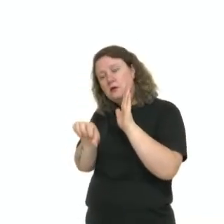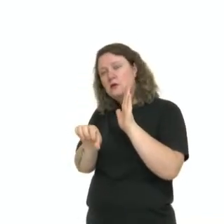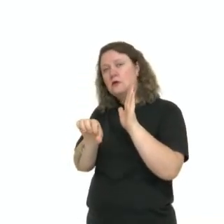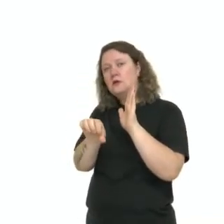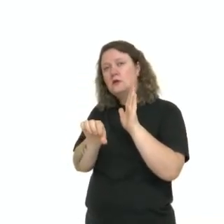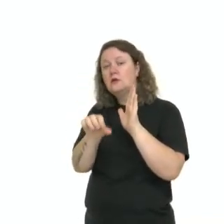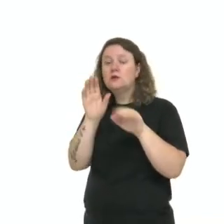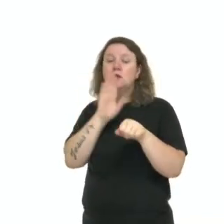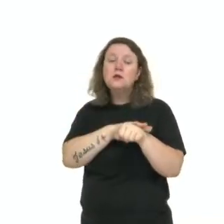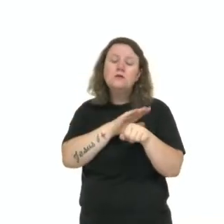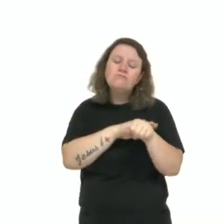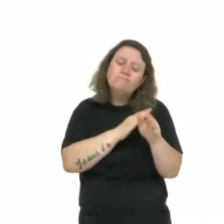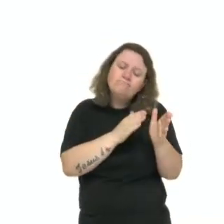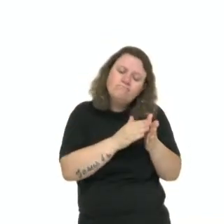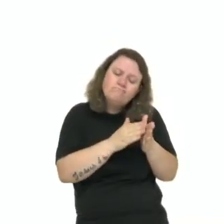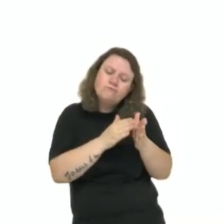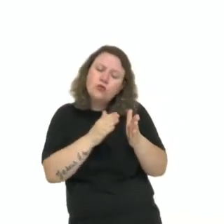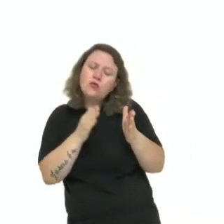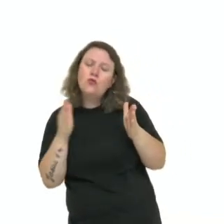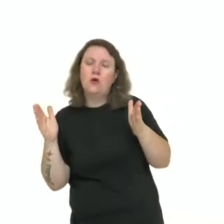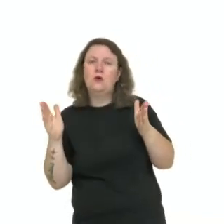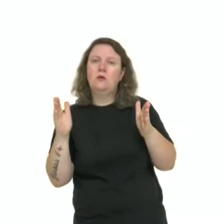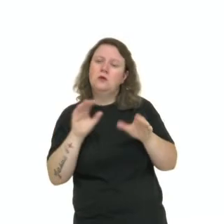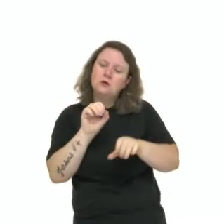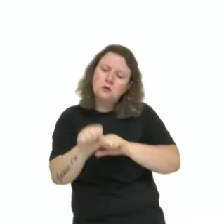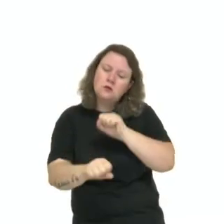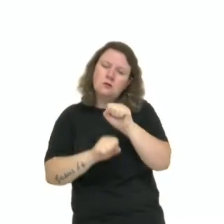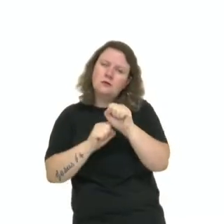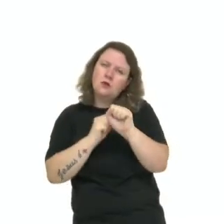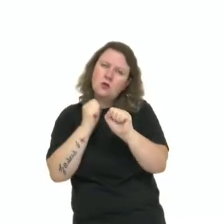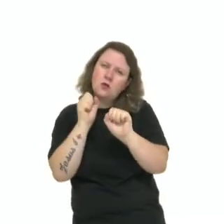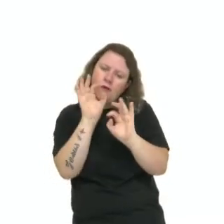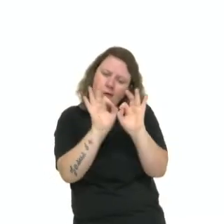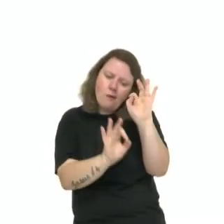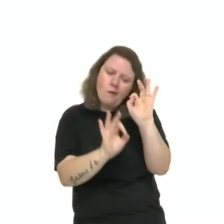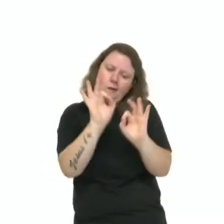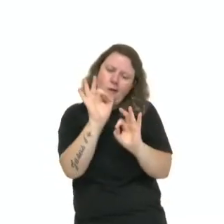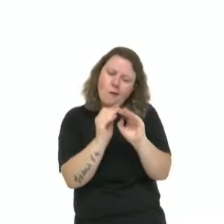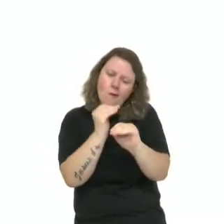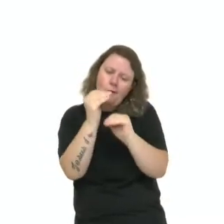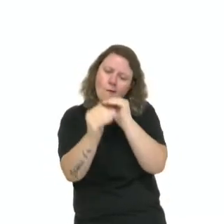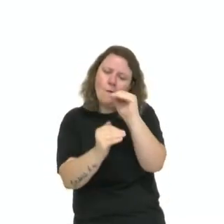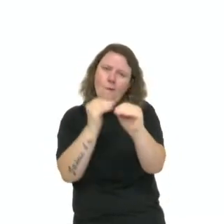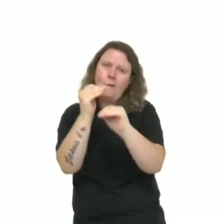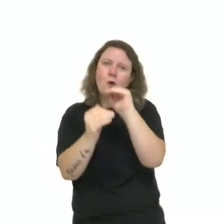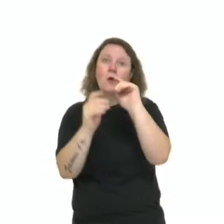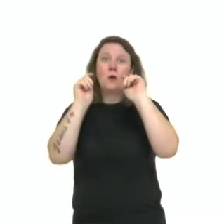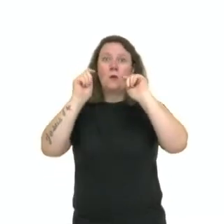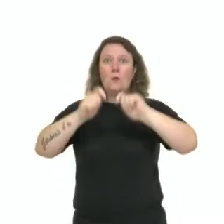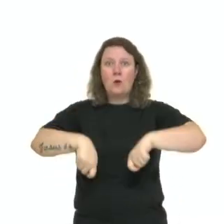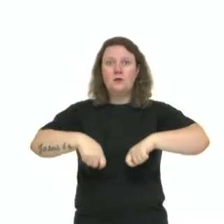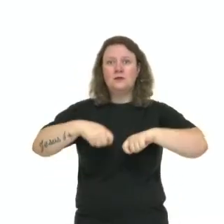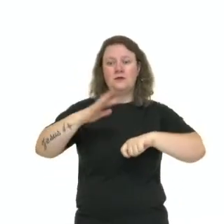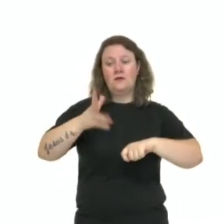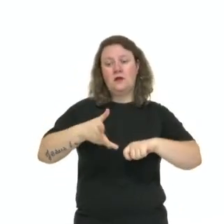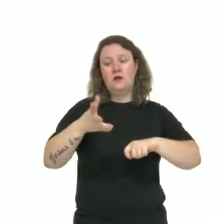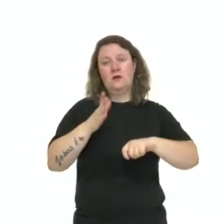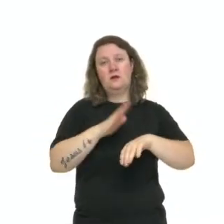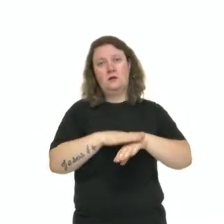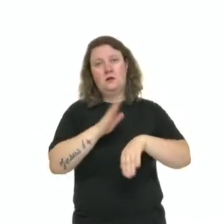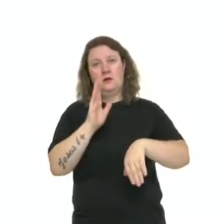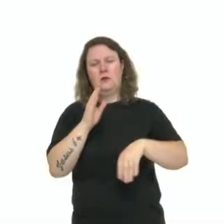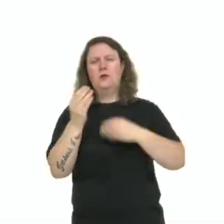Desde essa época, as bicicletas foram aperfeiçoadas para alcançar grande velocidade. Como são as provas